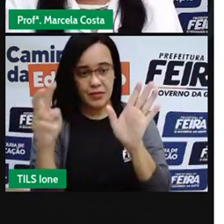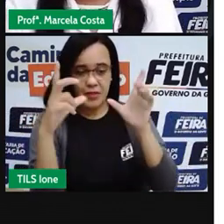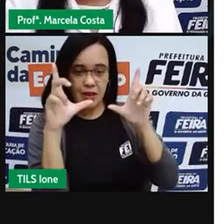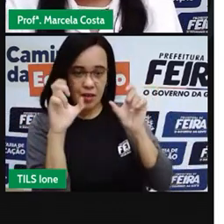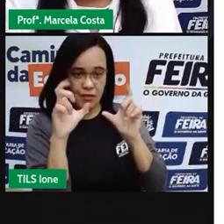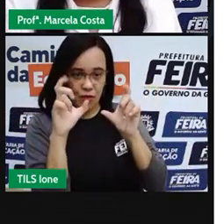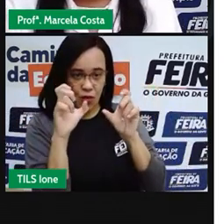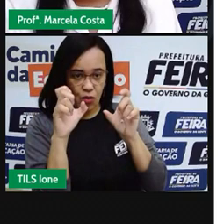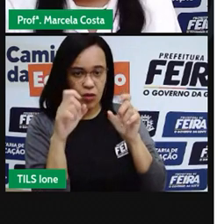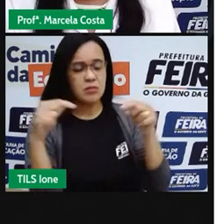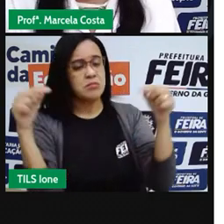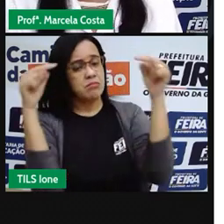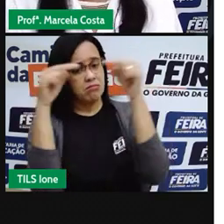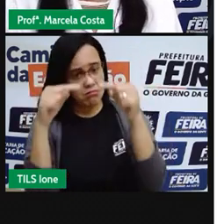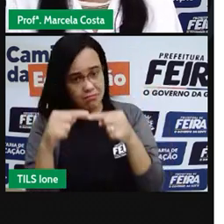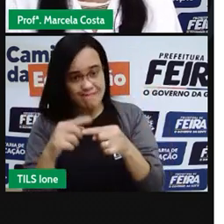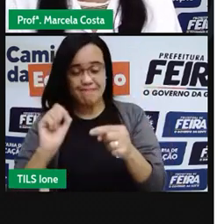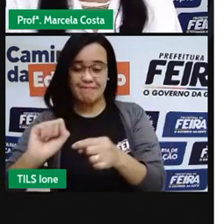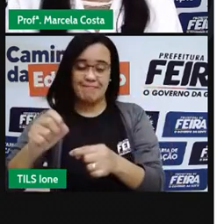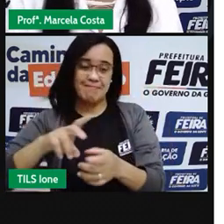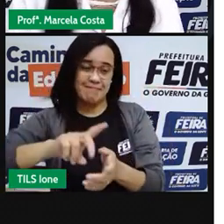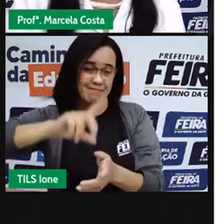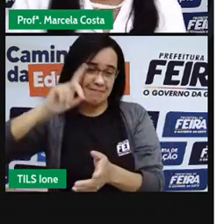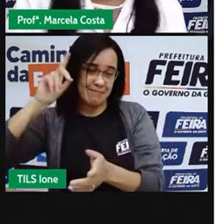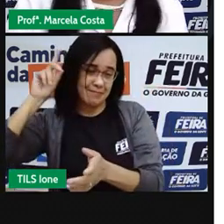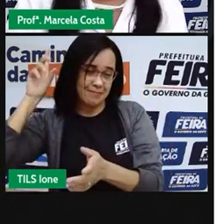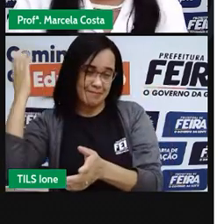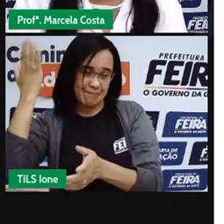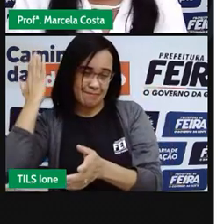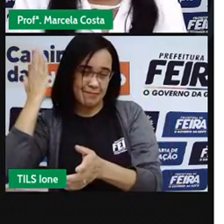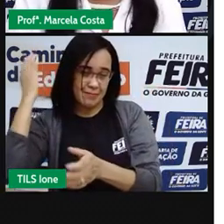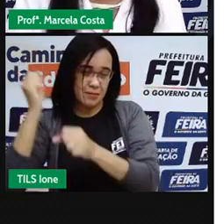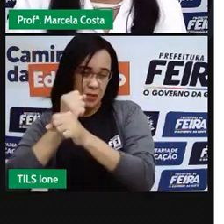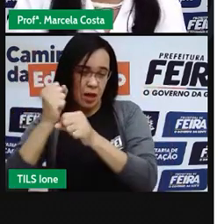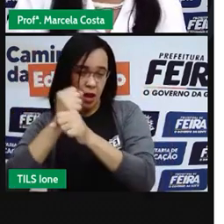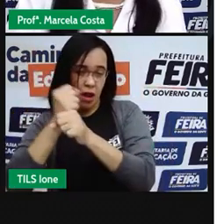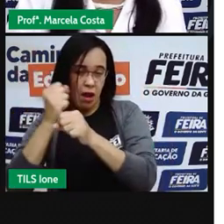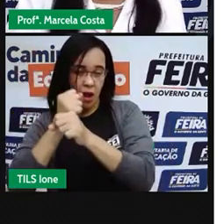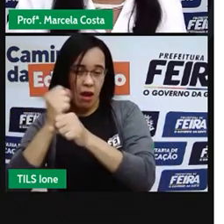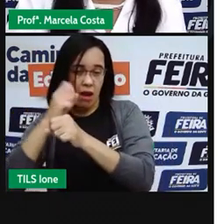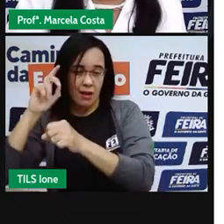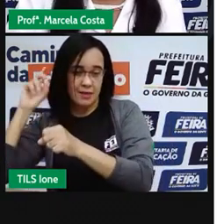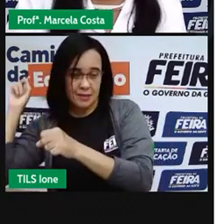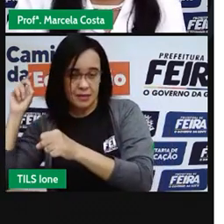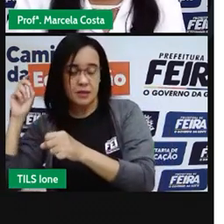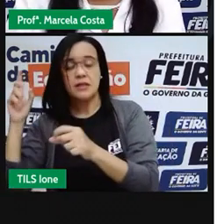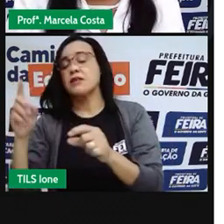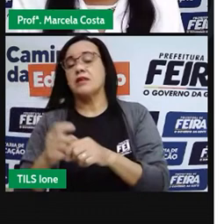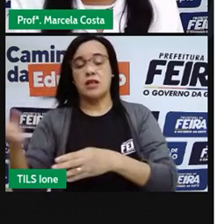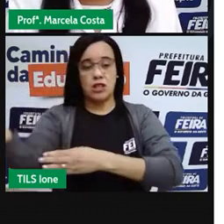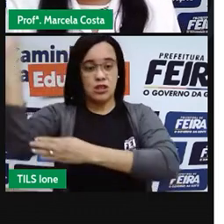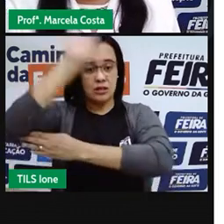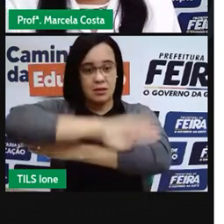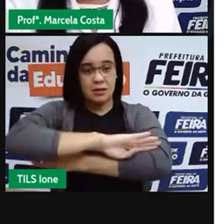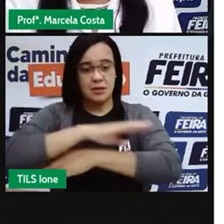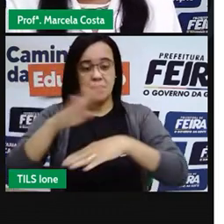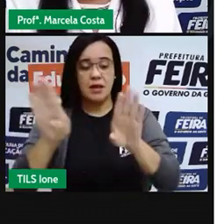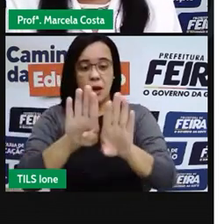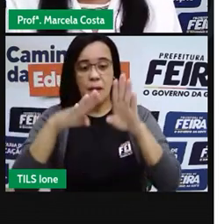um pouco mais antiga. Então, a gente vai ver aí o formato das janelas, o formato das portas,